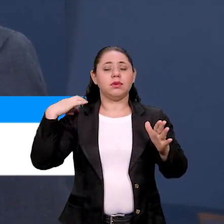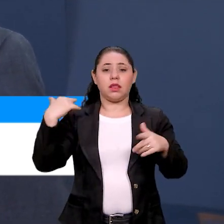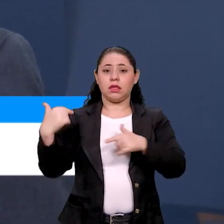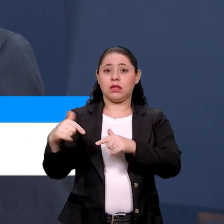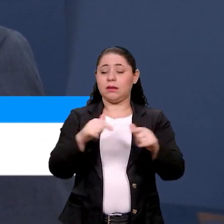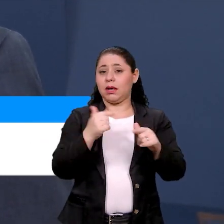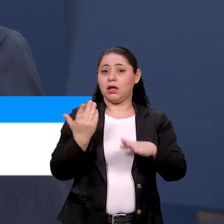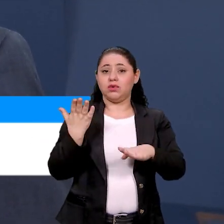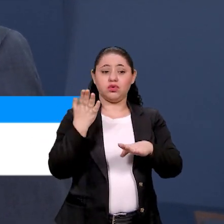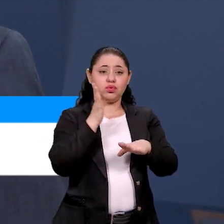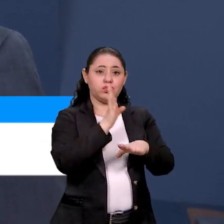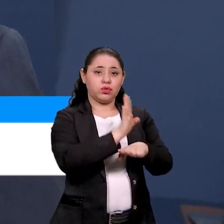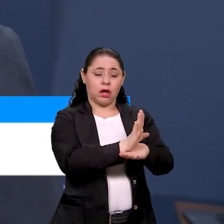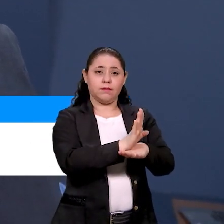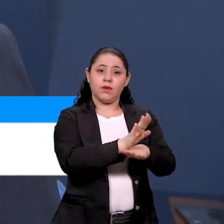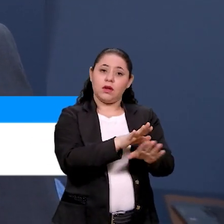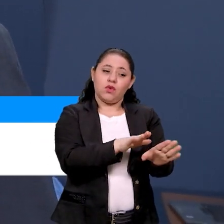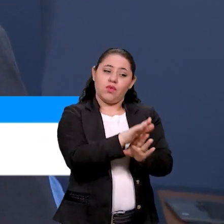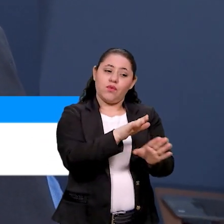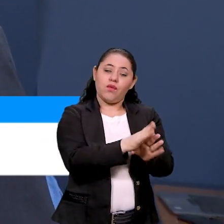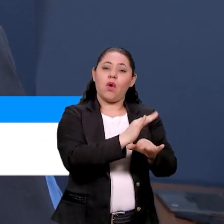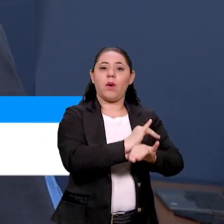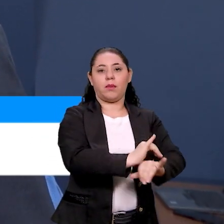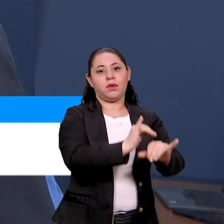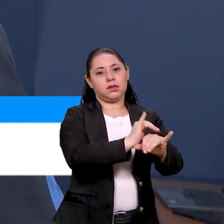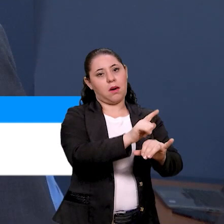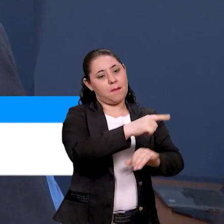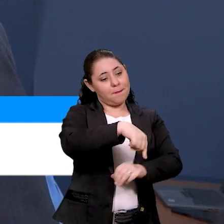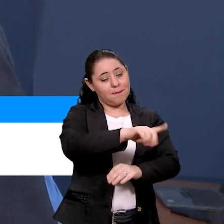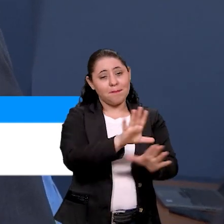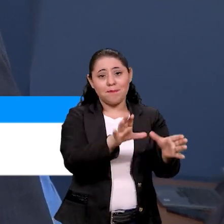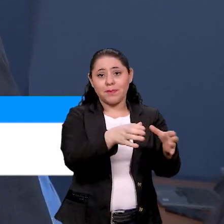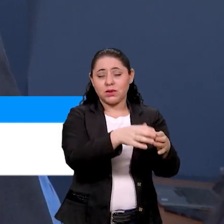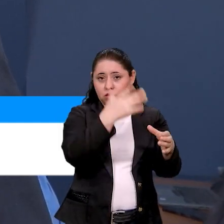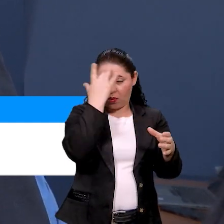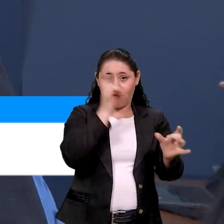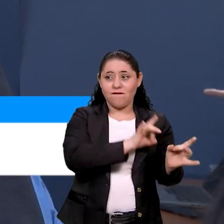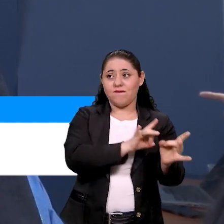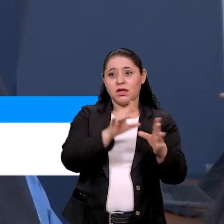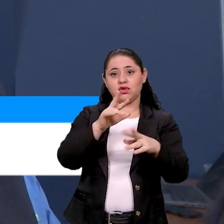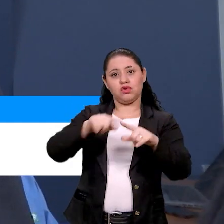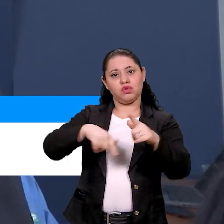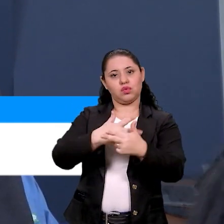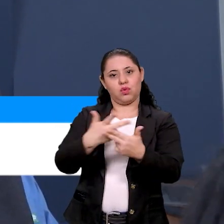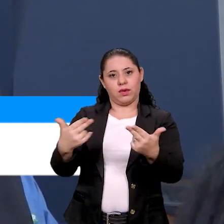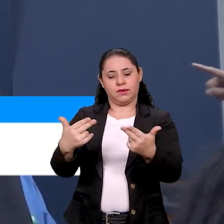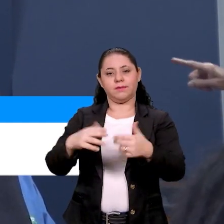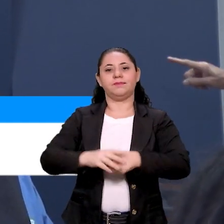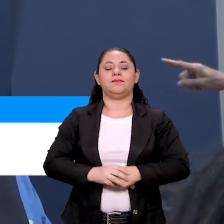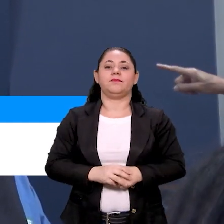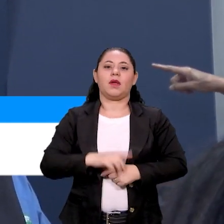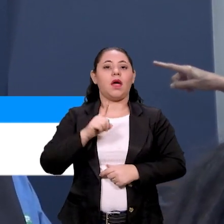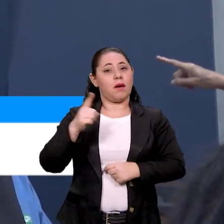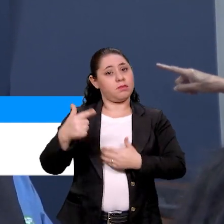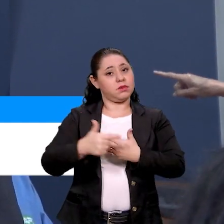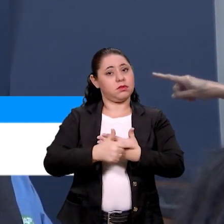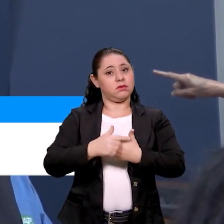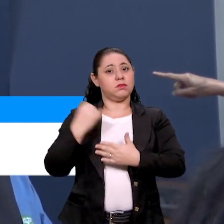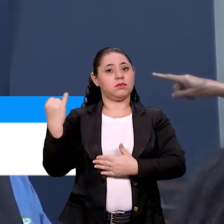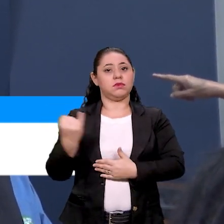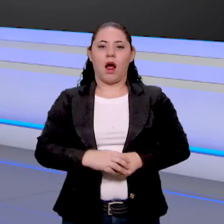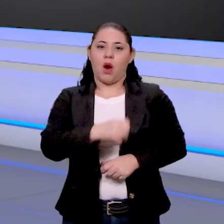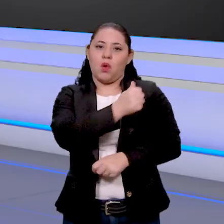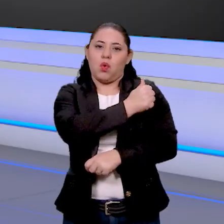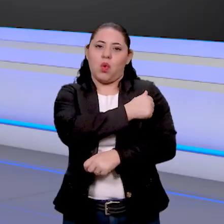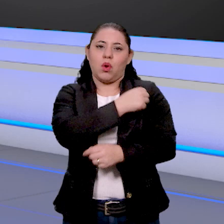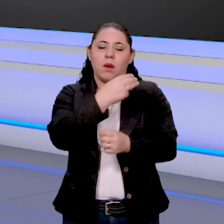e agilizar e principalmente levar informação para as pessoas que viabilizem o seu negócio. Essa que é a nossa missão